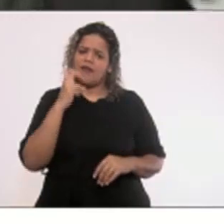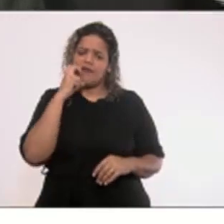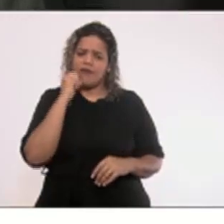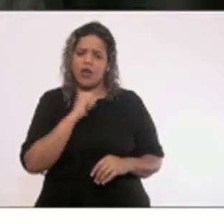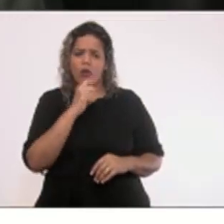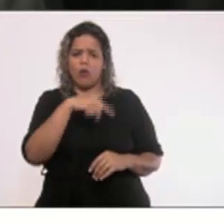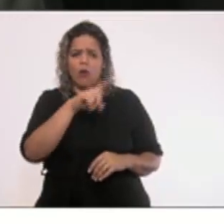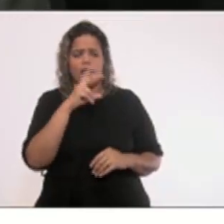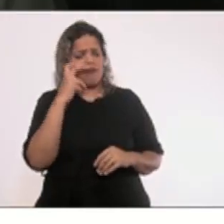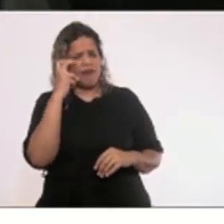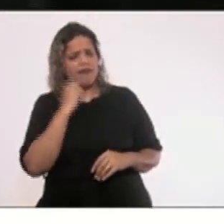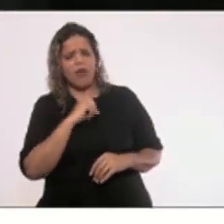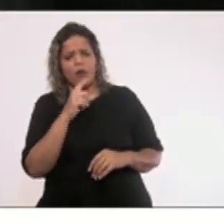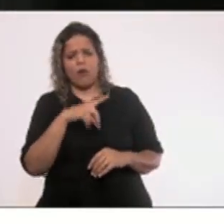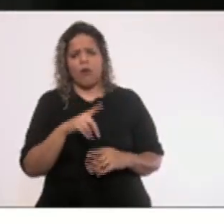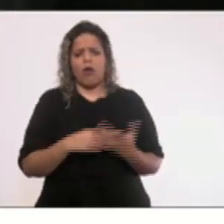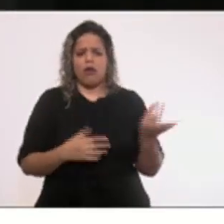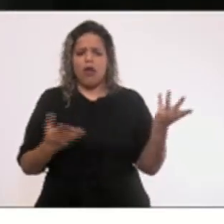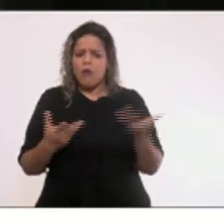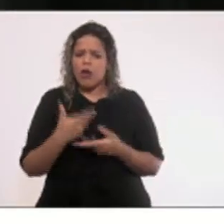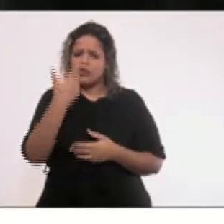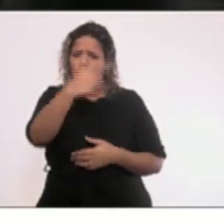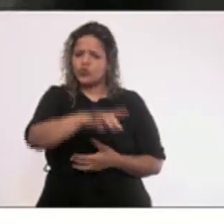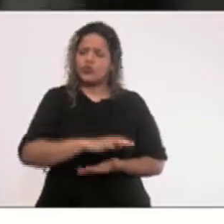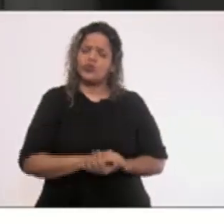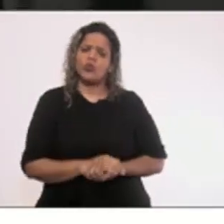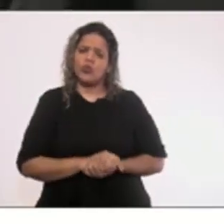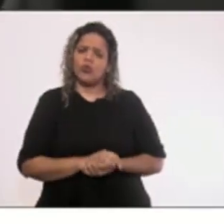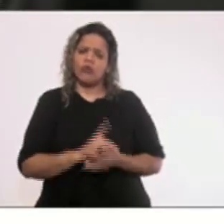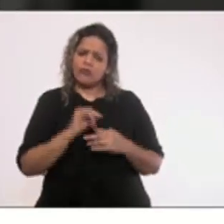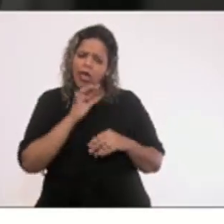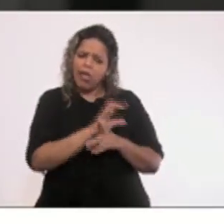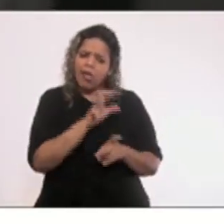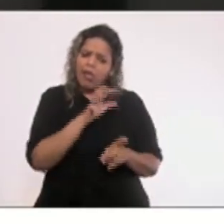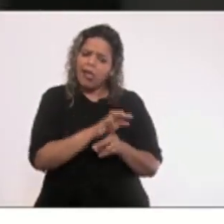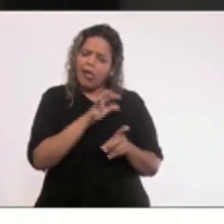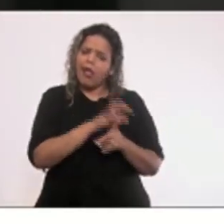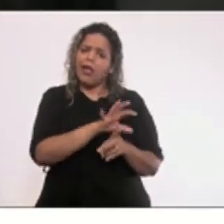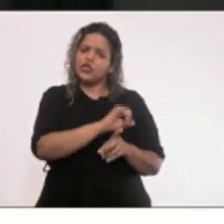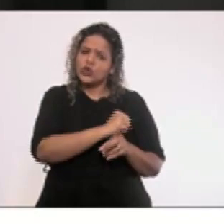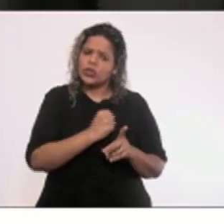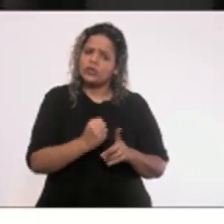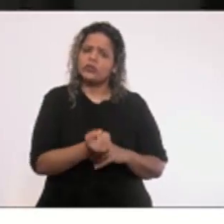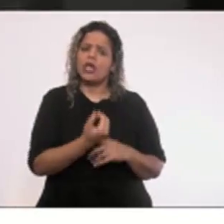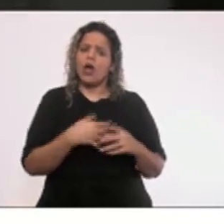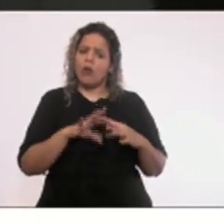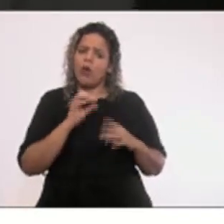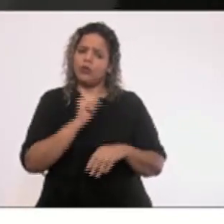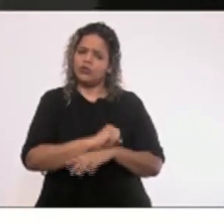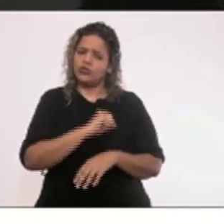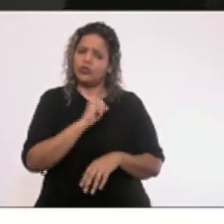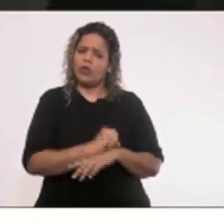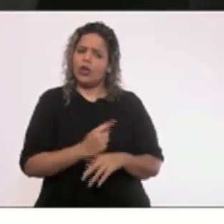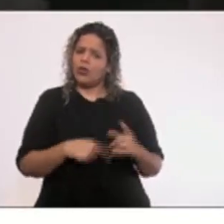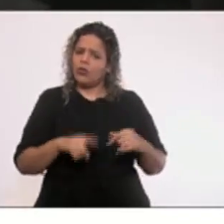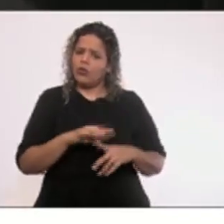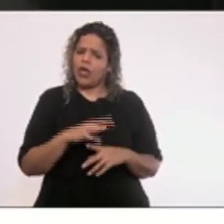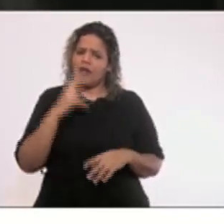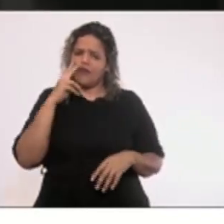vergonha desse parlamento, que agora, mais uma vez, impõe pressão na sociedade e que eu espero que isso